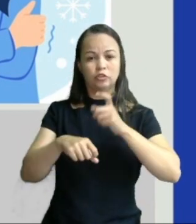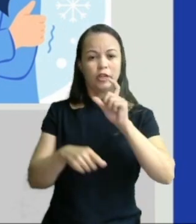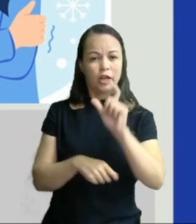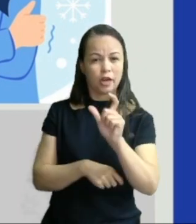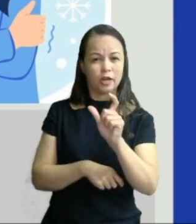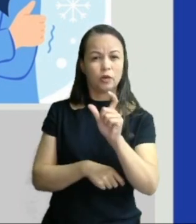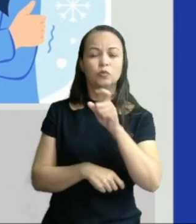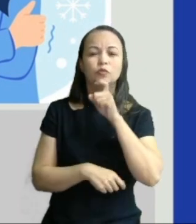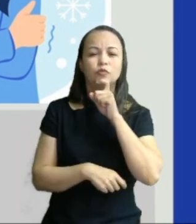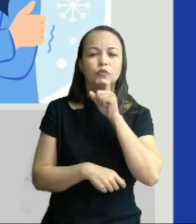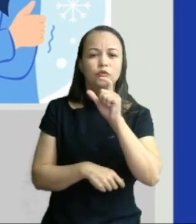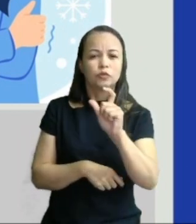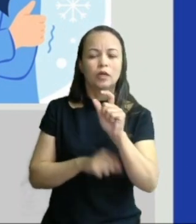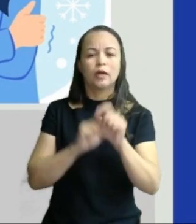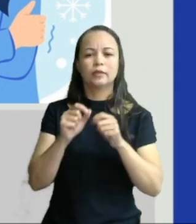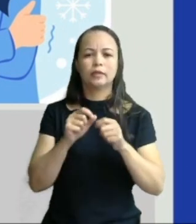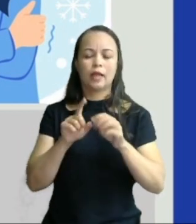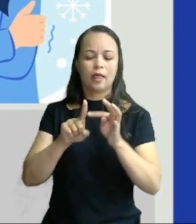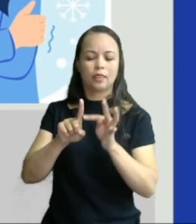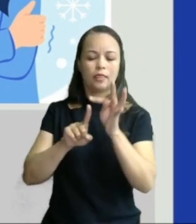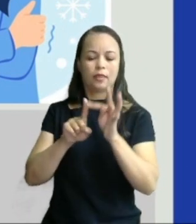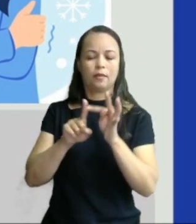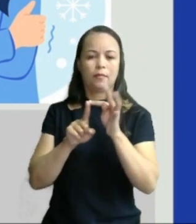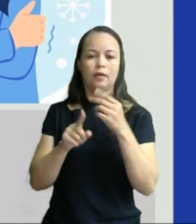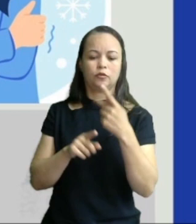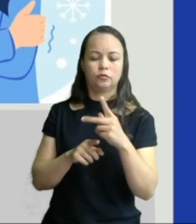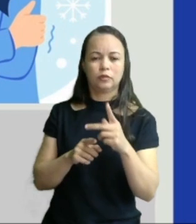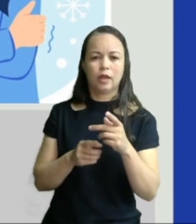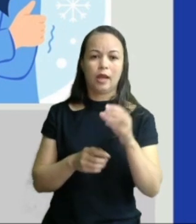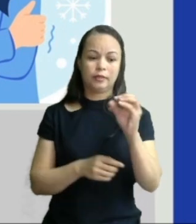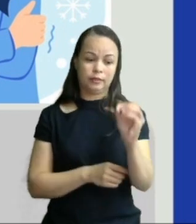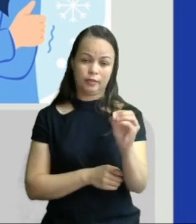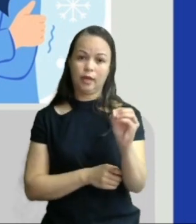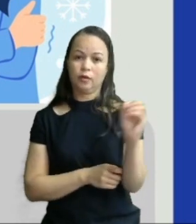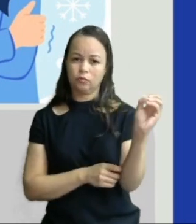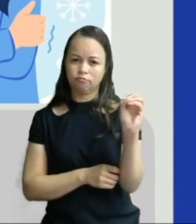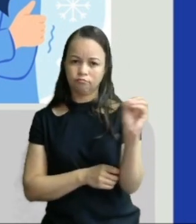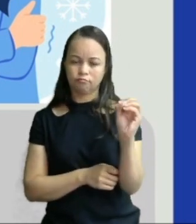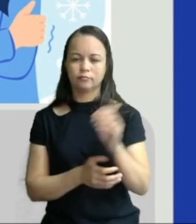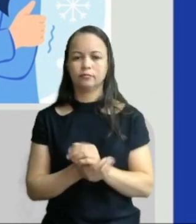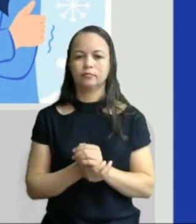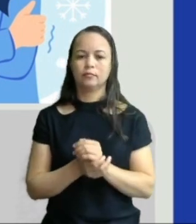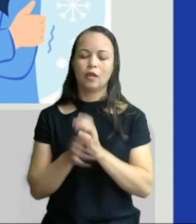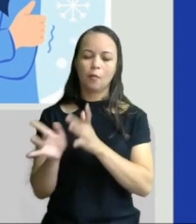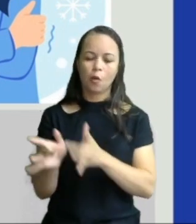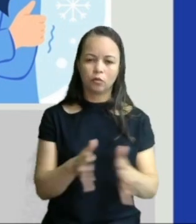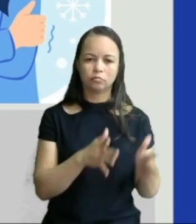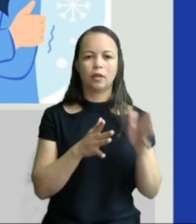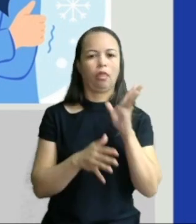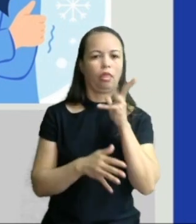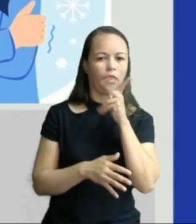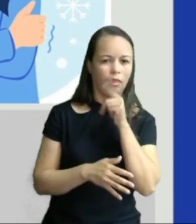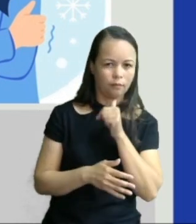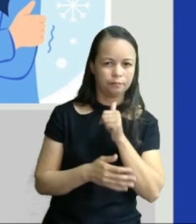Requer exposição a temperaturas inferiores a 0 grau por tempo